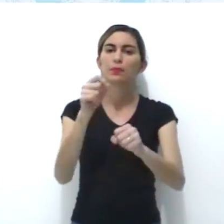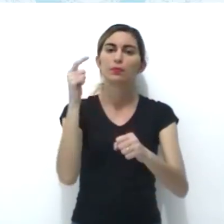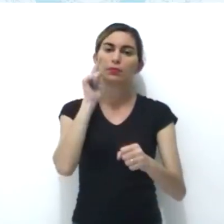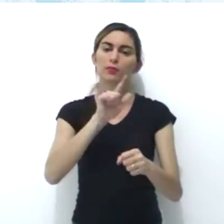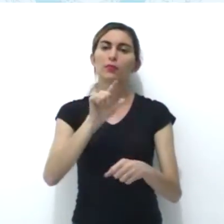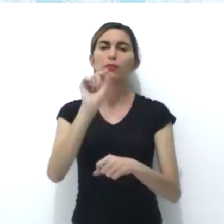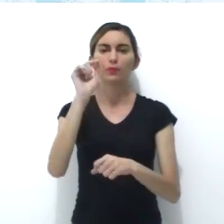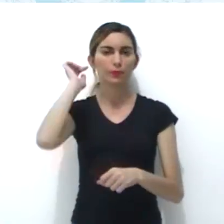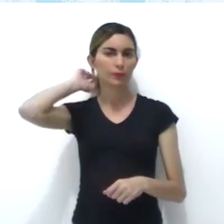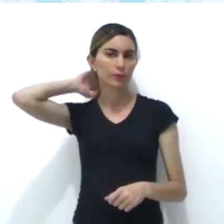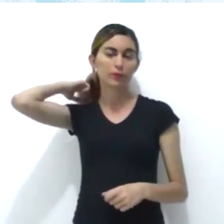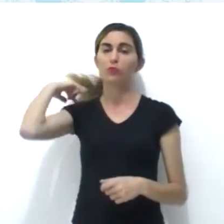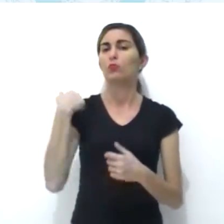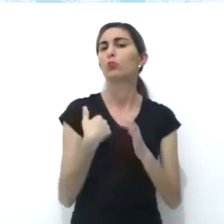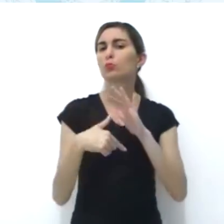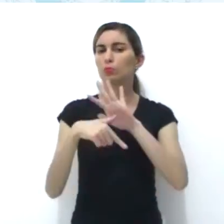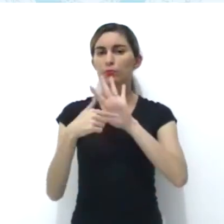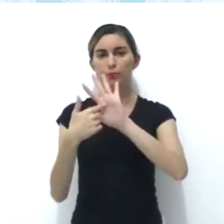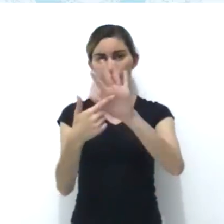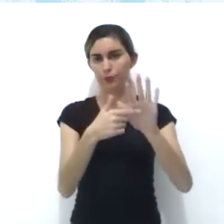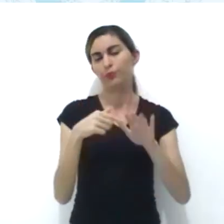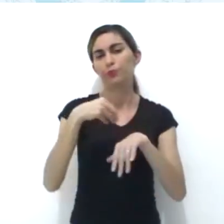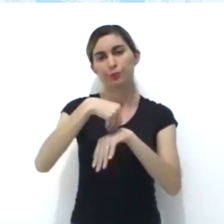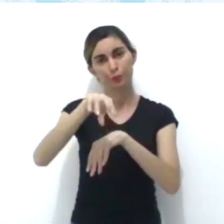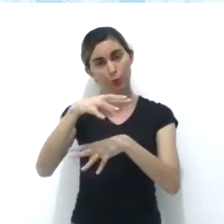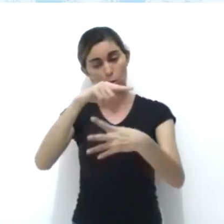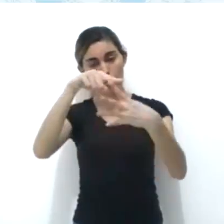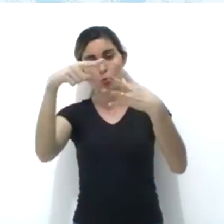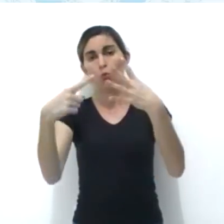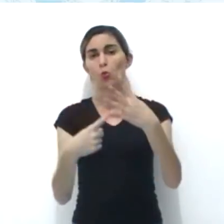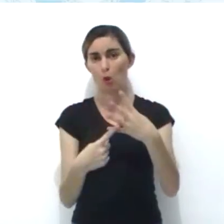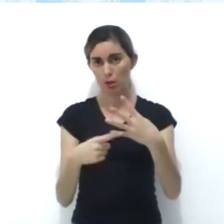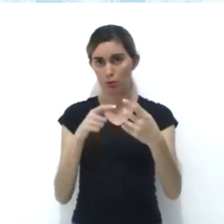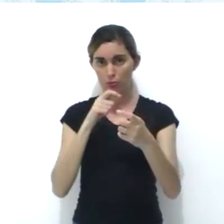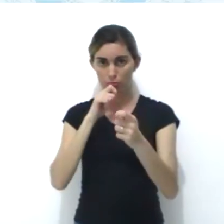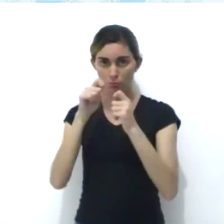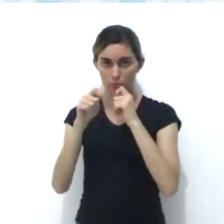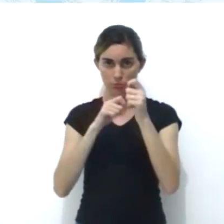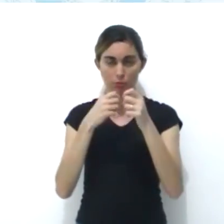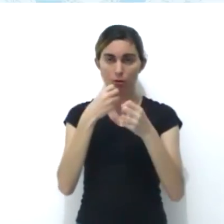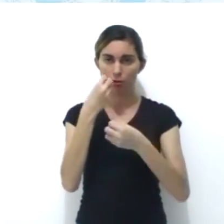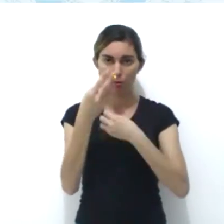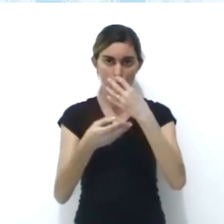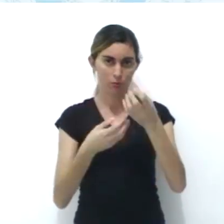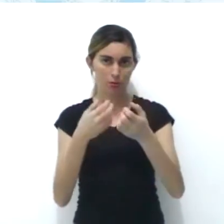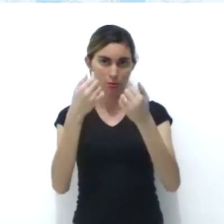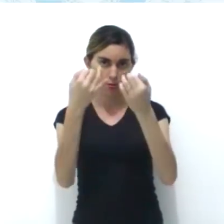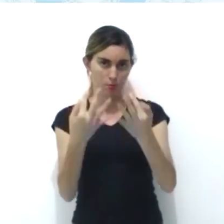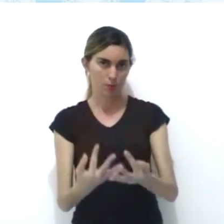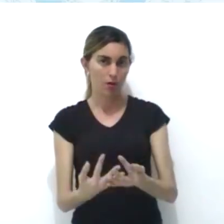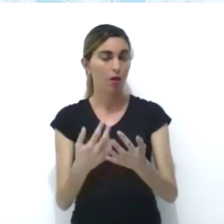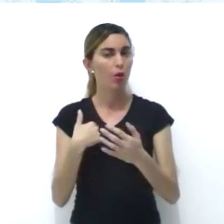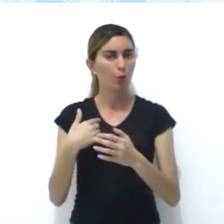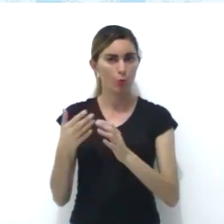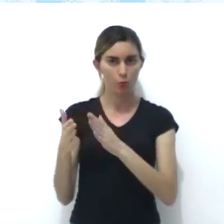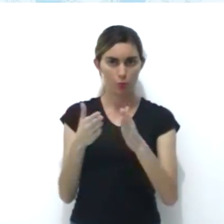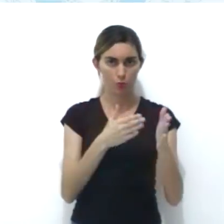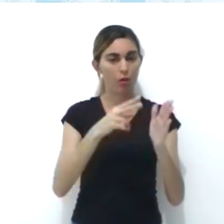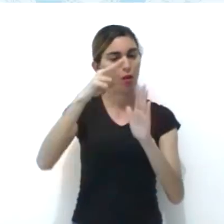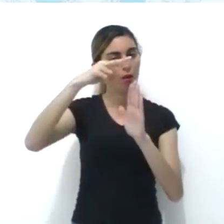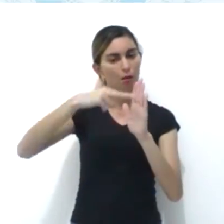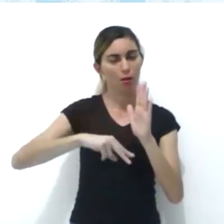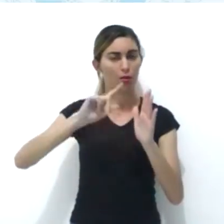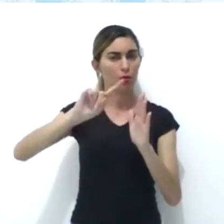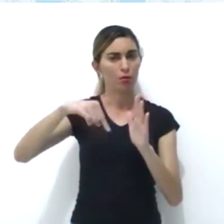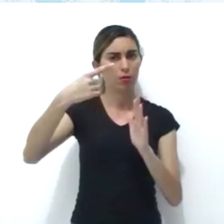fundamental, pode ganhar com isso? Eu vou trazer para vocês 4 depoimentos que eu quero que vocês acompanhem